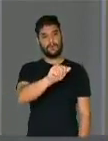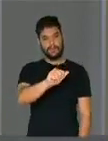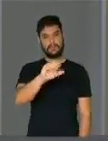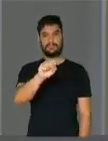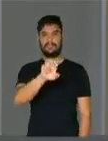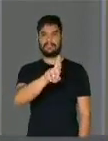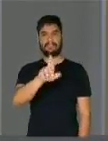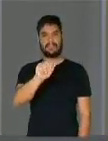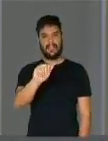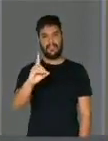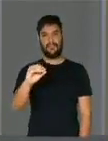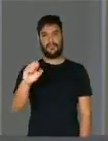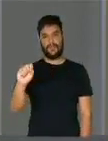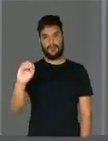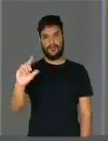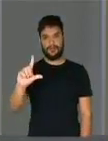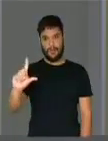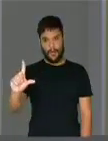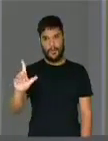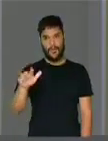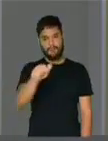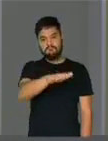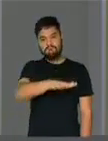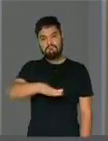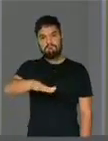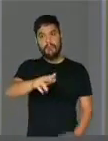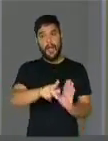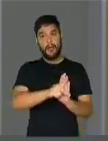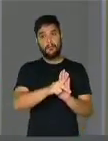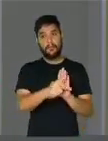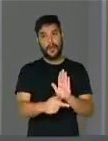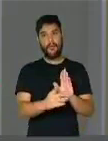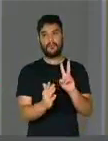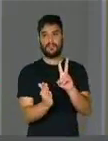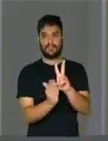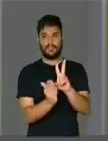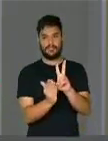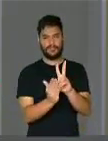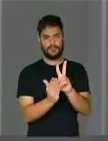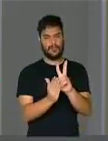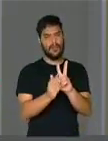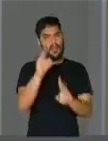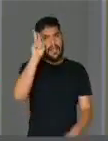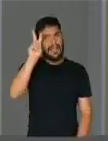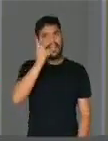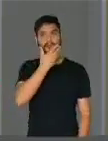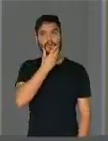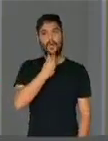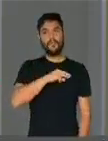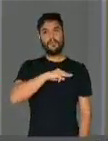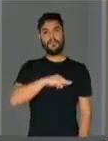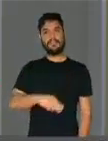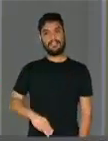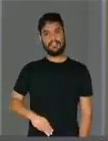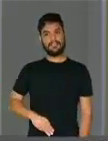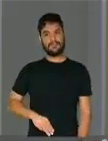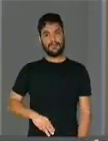fazer referência ao ministro da Justiça de então, Tarso Genro, que